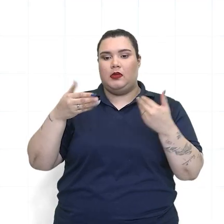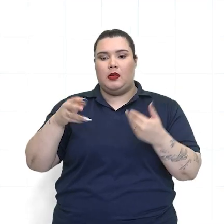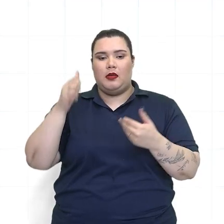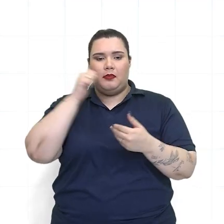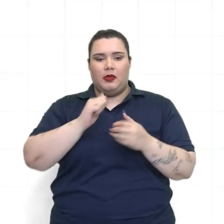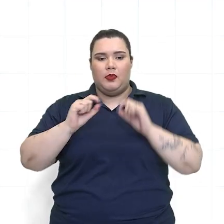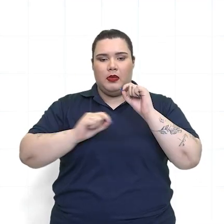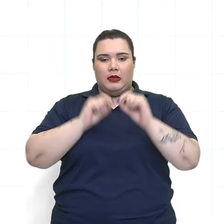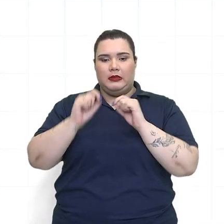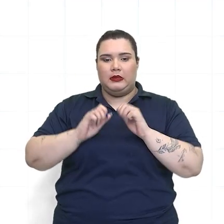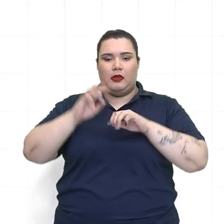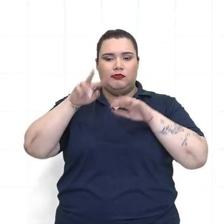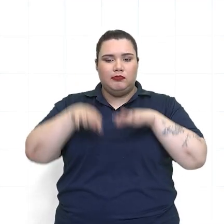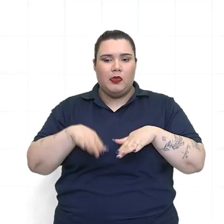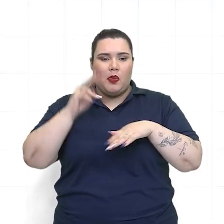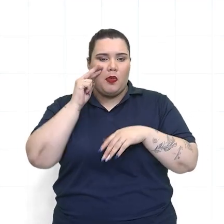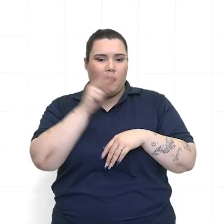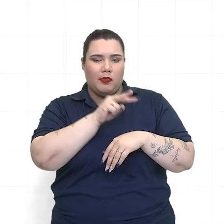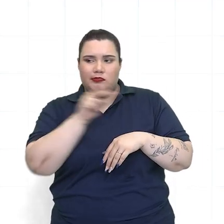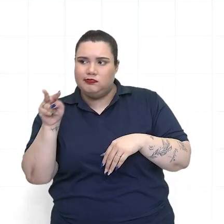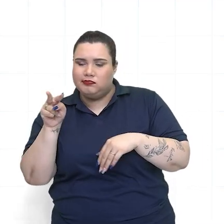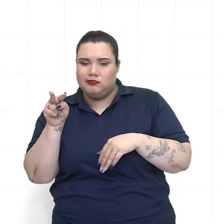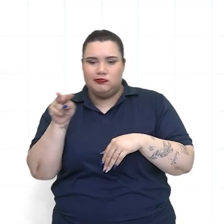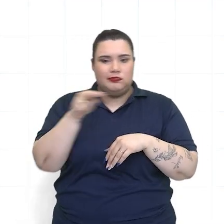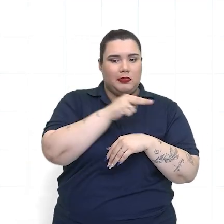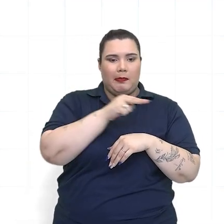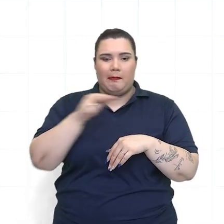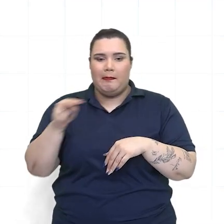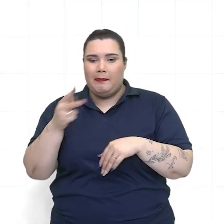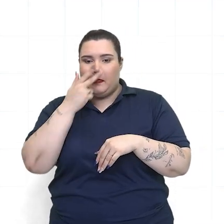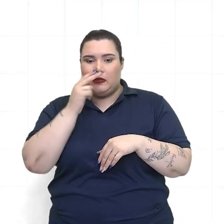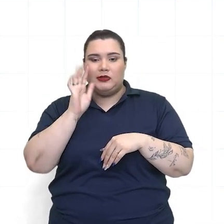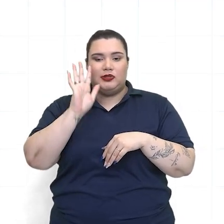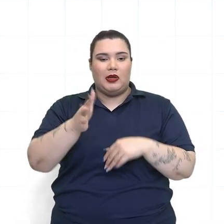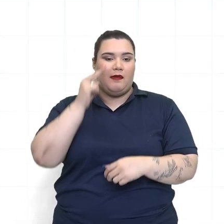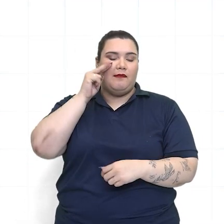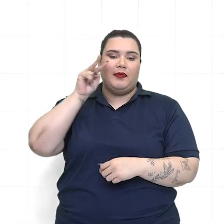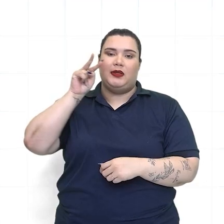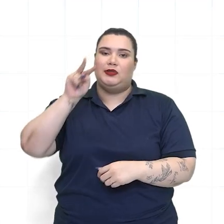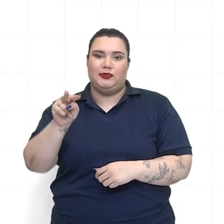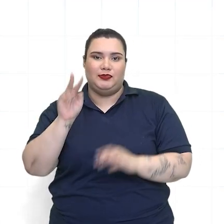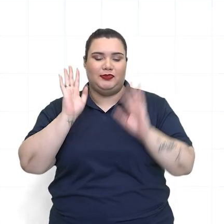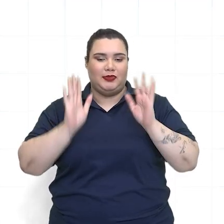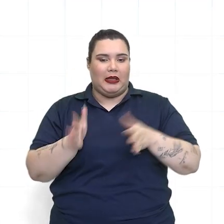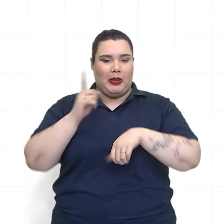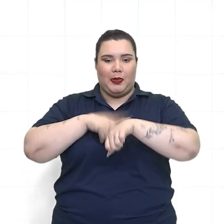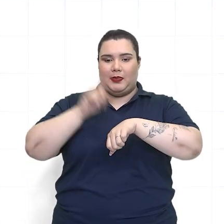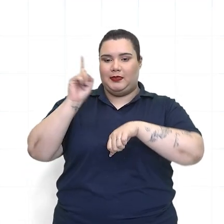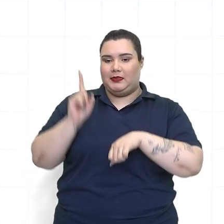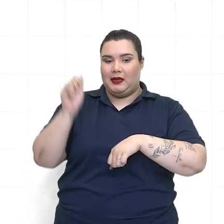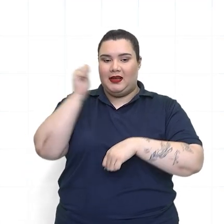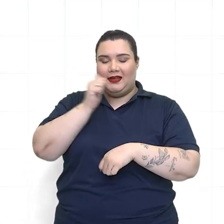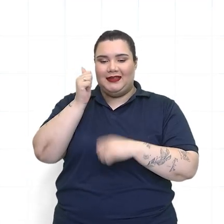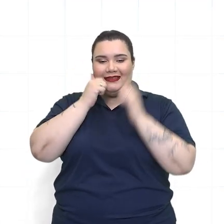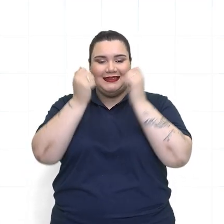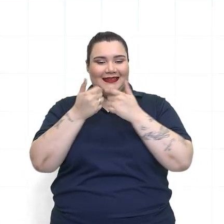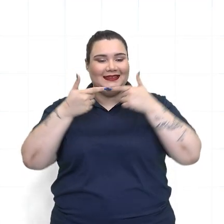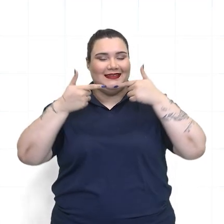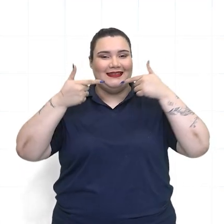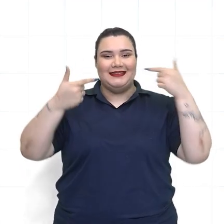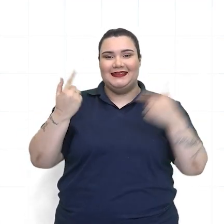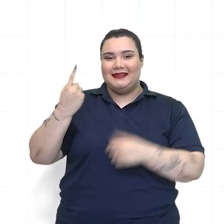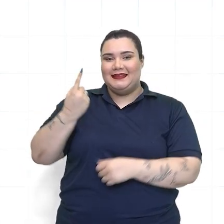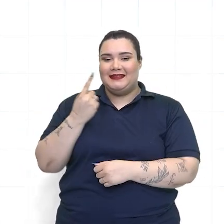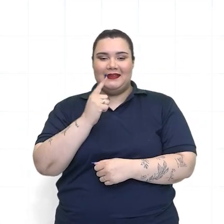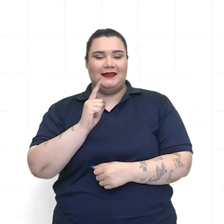entre os joelhos e olhando para o lado, como se adiantasse. Já tinha sido visto. A noiva sorriu, agradavelmente